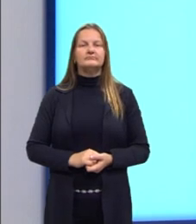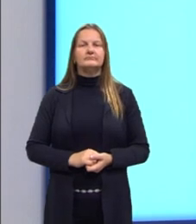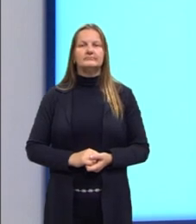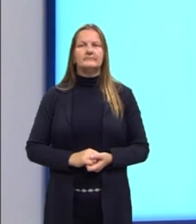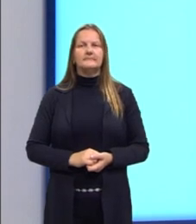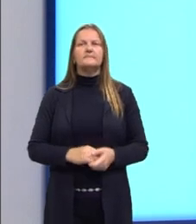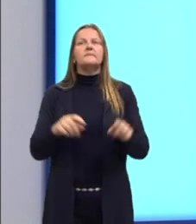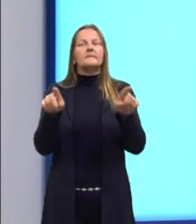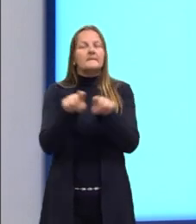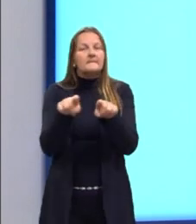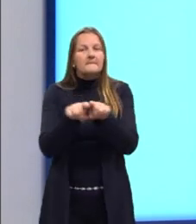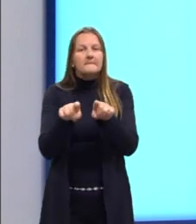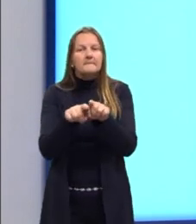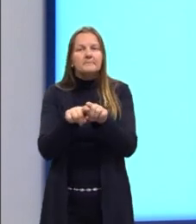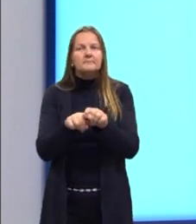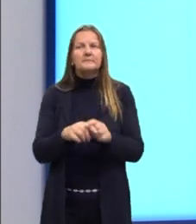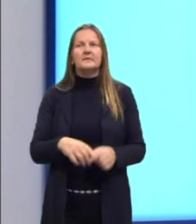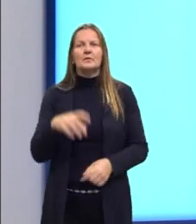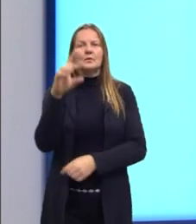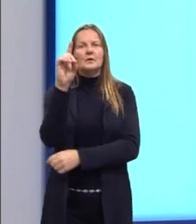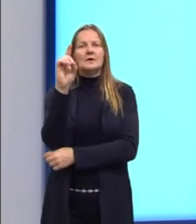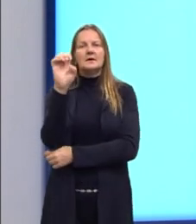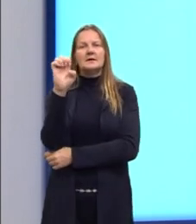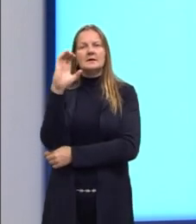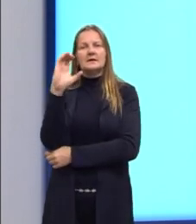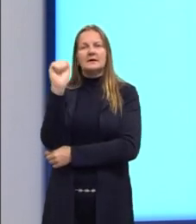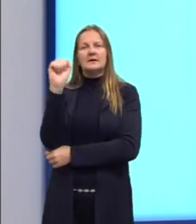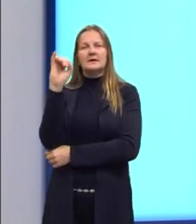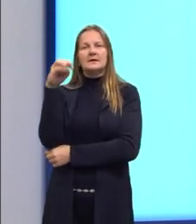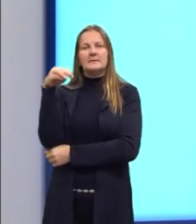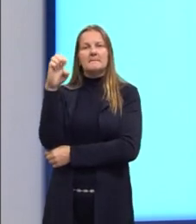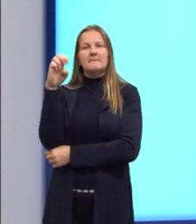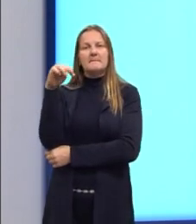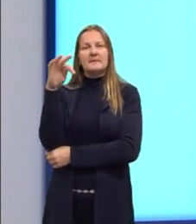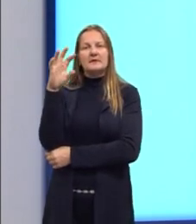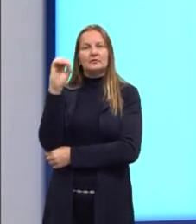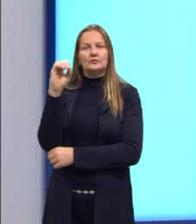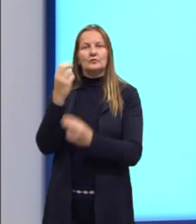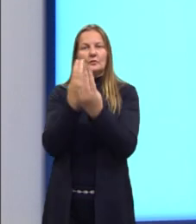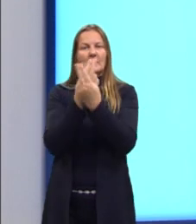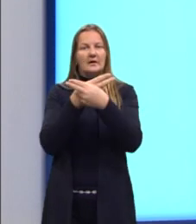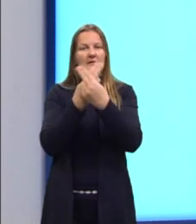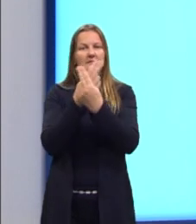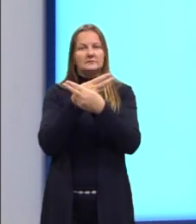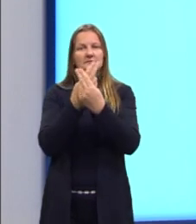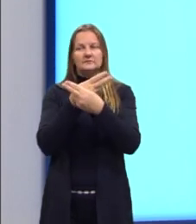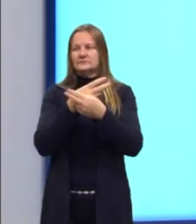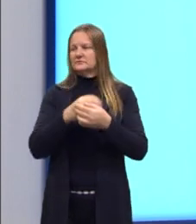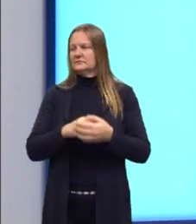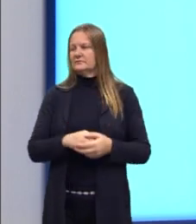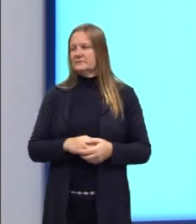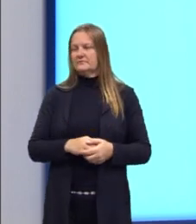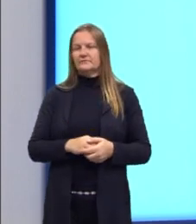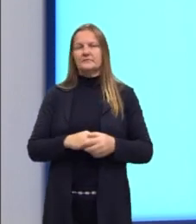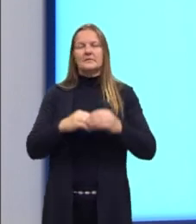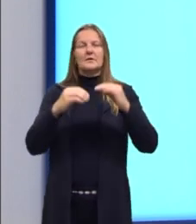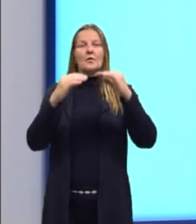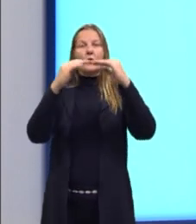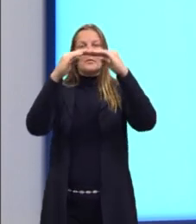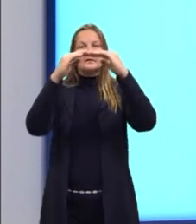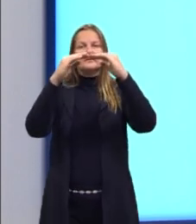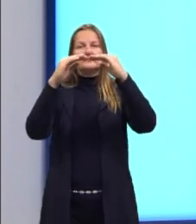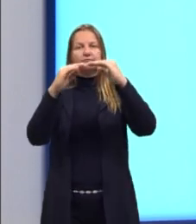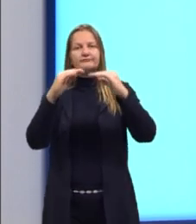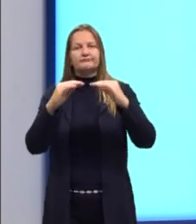existe também o decaimento radioativo é um fenômeno que permite prever Quanto tempo